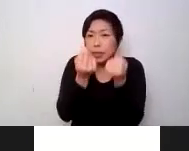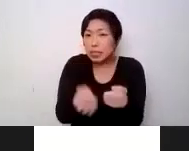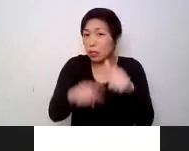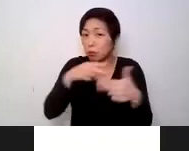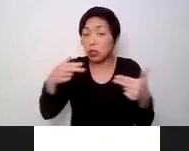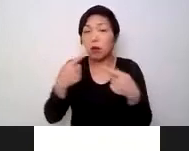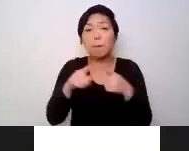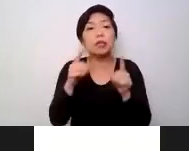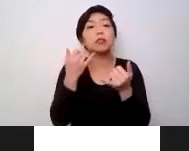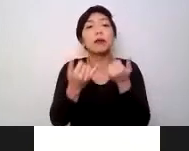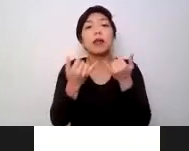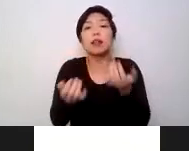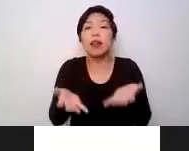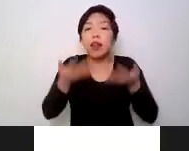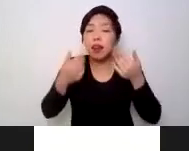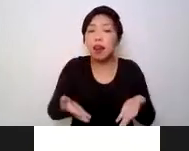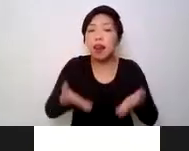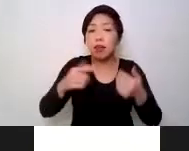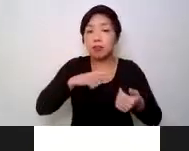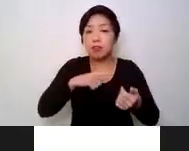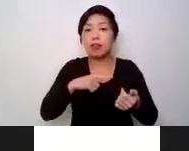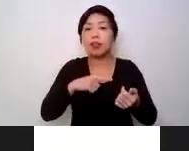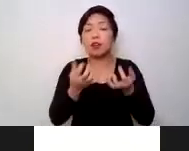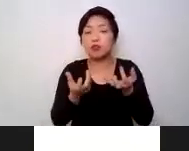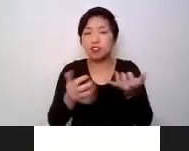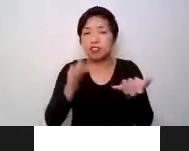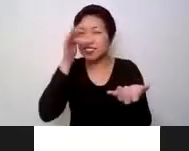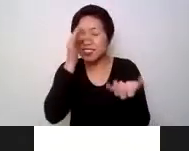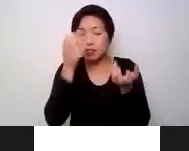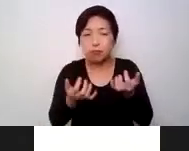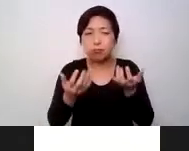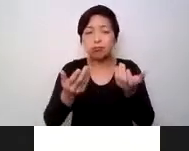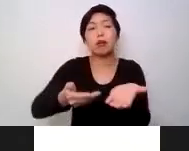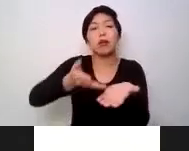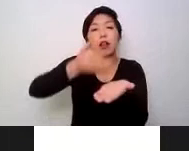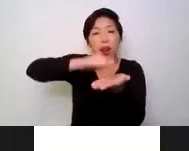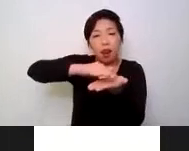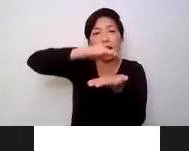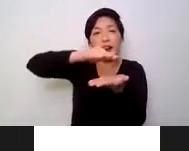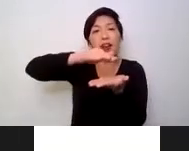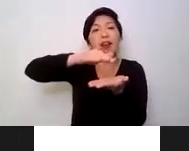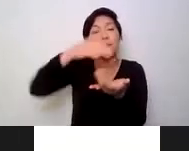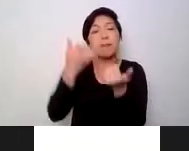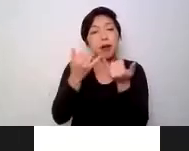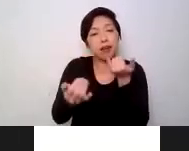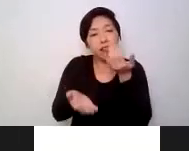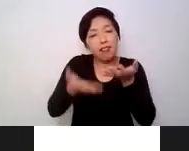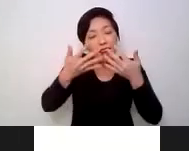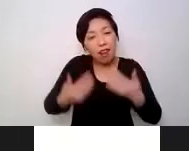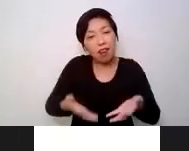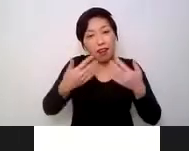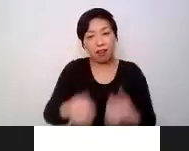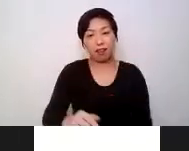ela flutua sobre esse jardim ela se torna aérea se torna leve e ela é uma obra constituída por